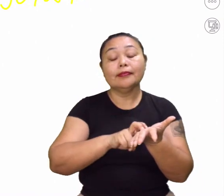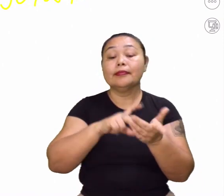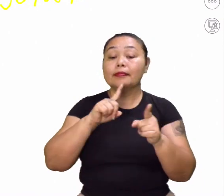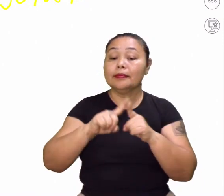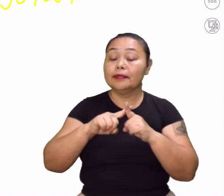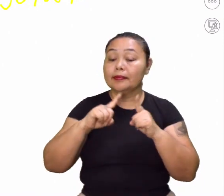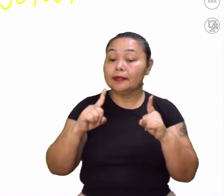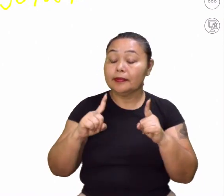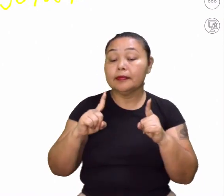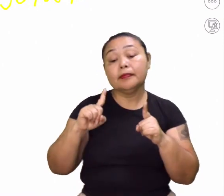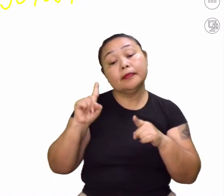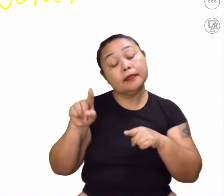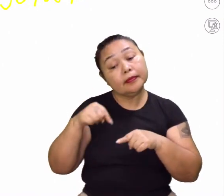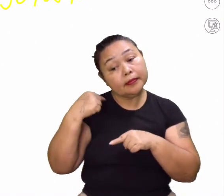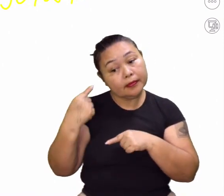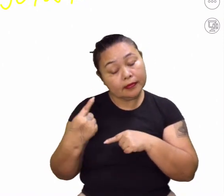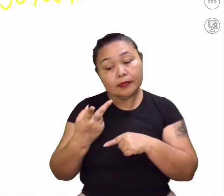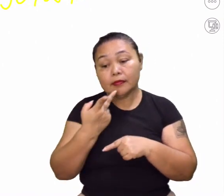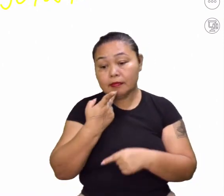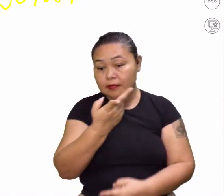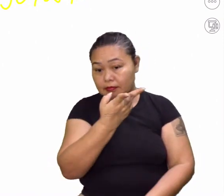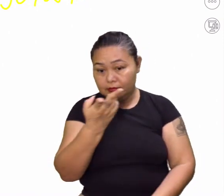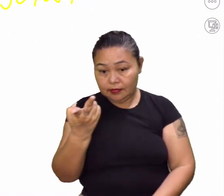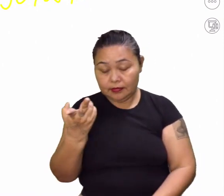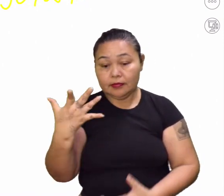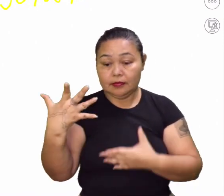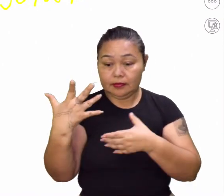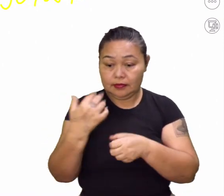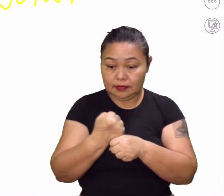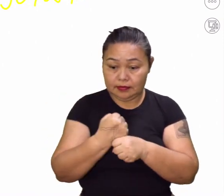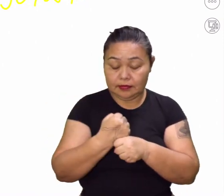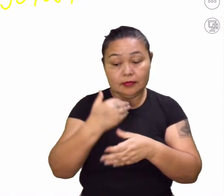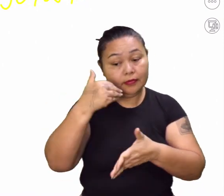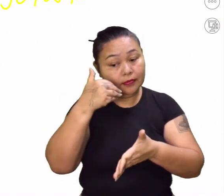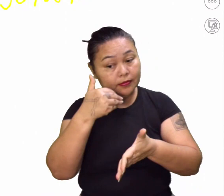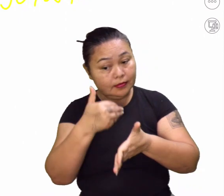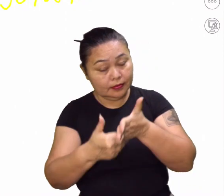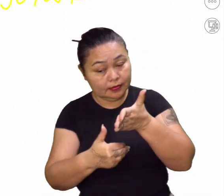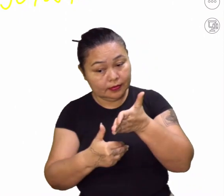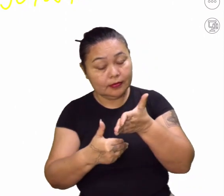gente também pode resolver daquela maneira que eu falei para vocês, somando ou